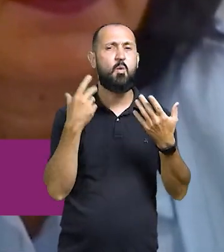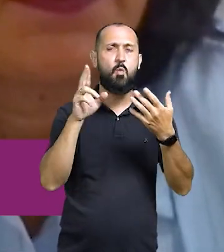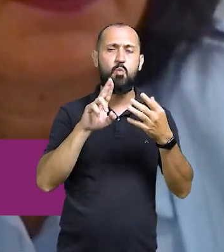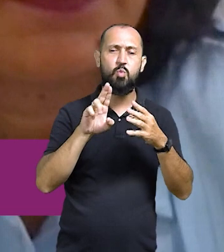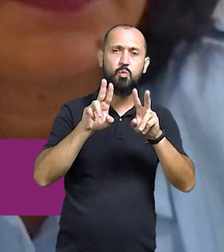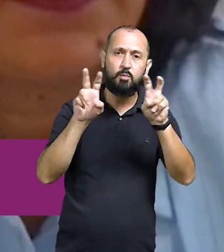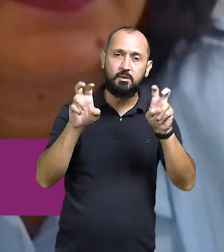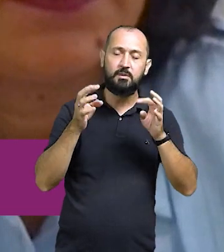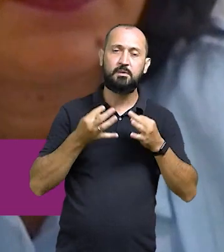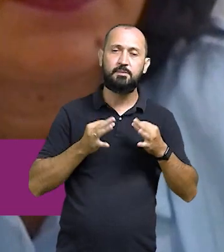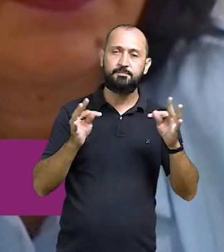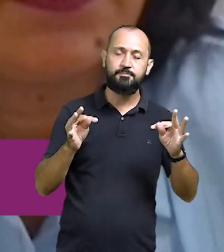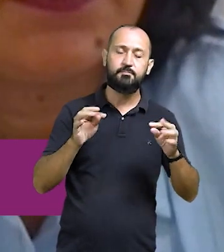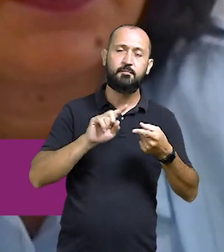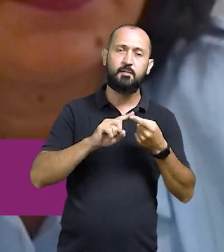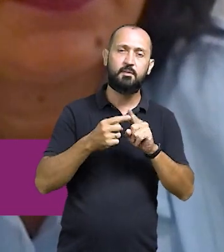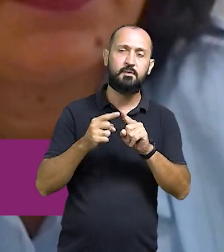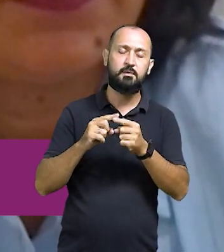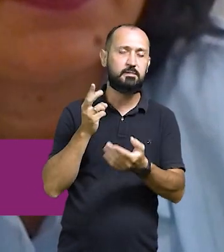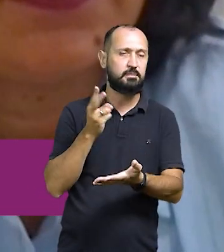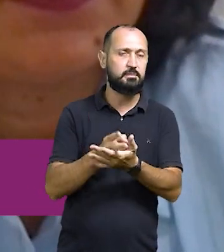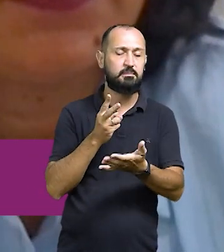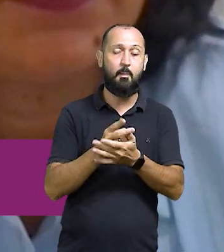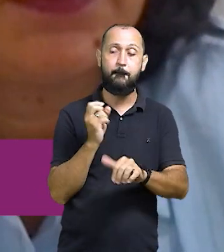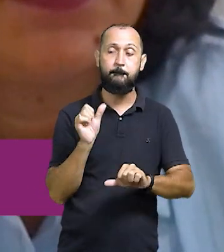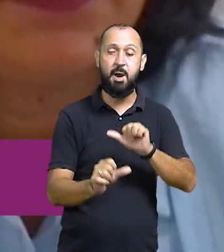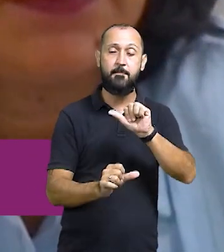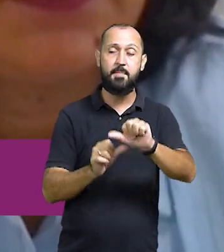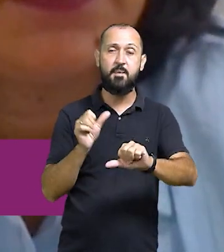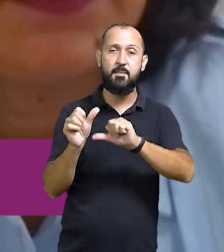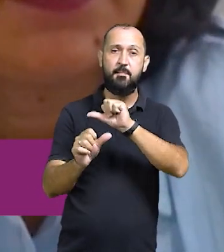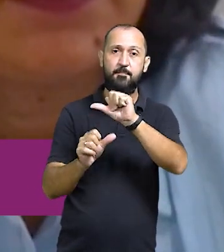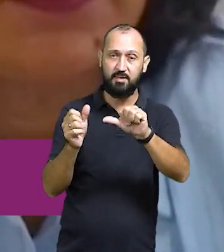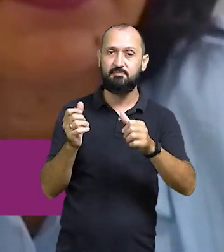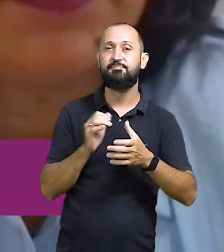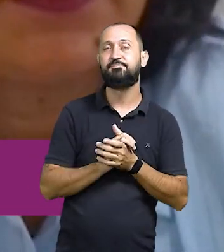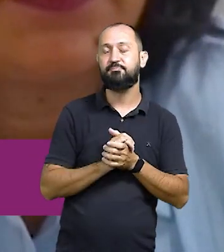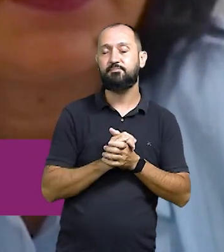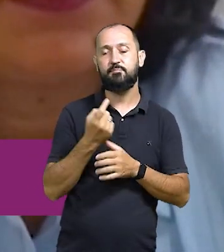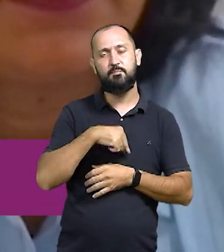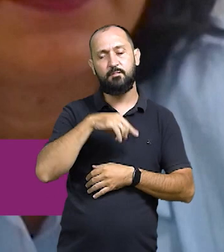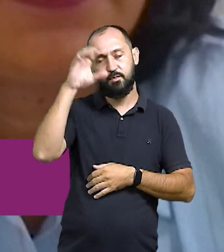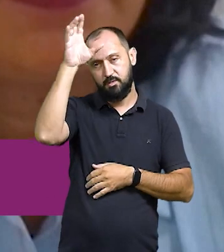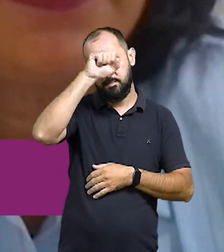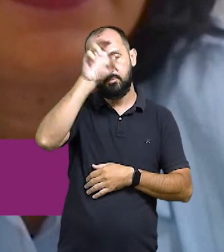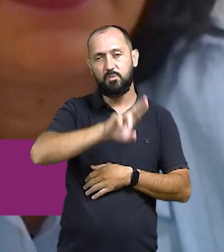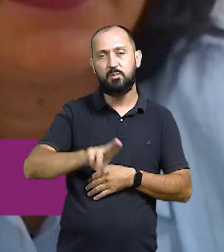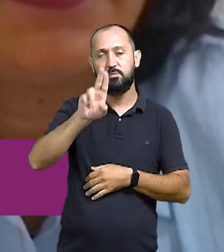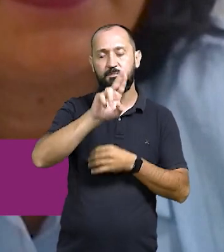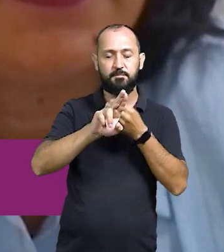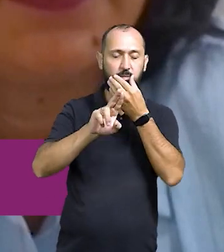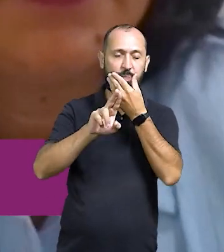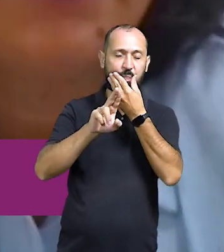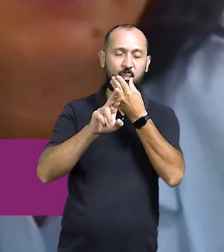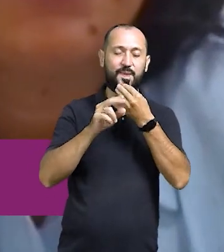especializada de atendimento à mulher. Então, tinha o telefone da Casa da Mulher Brasileira, da Delegacia da Mulher, da Polícia Civil, Polícia Militar,